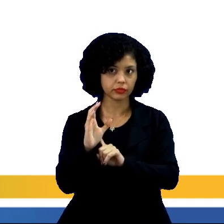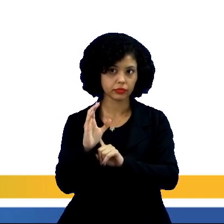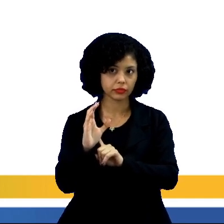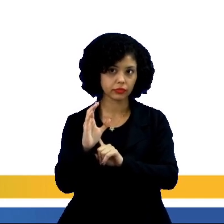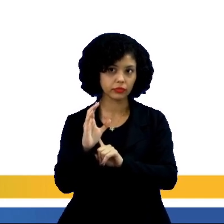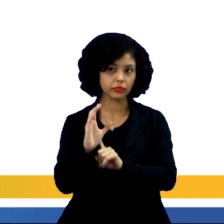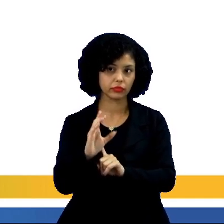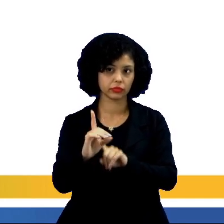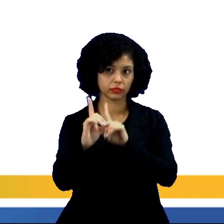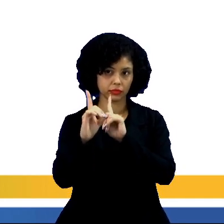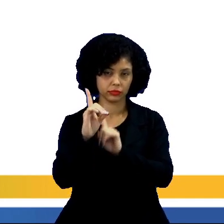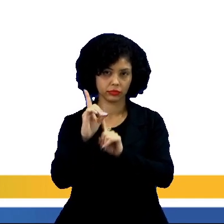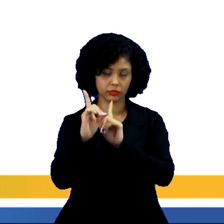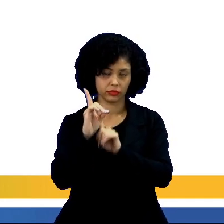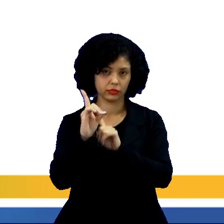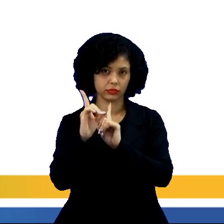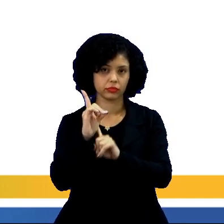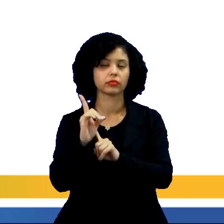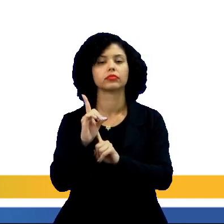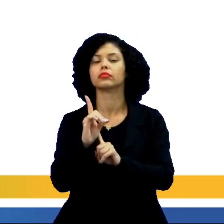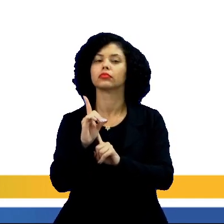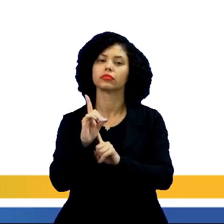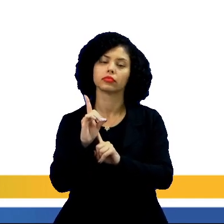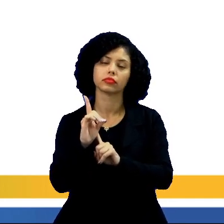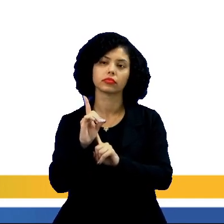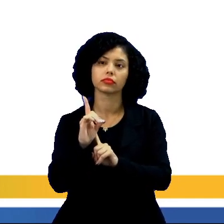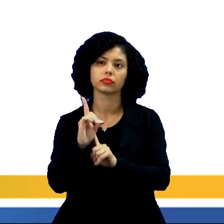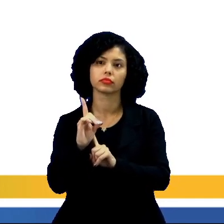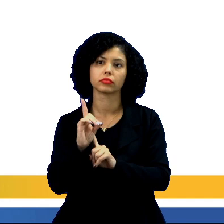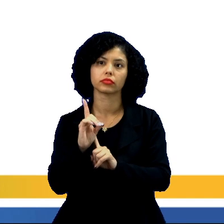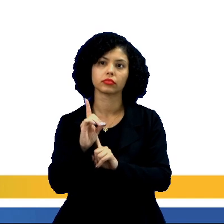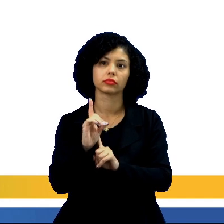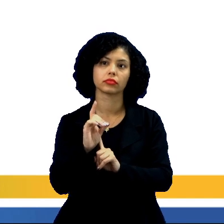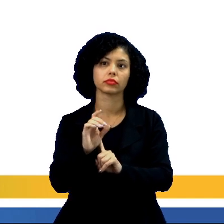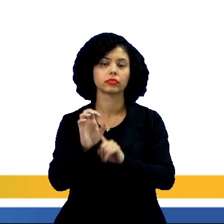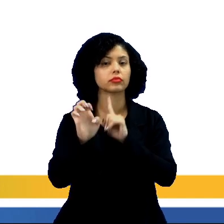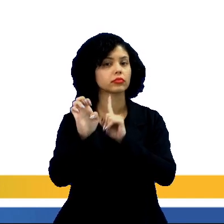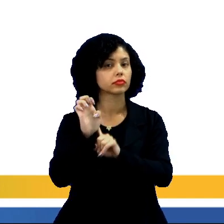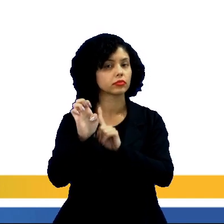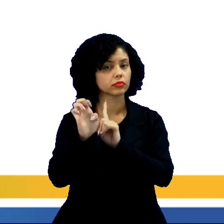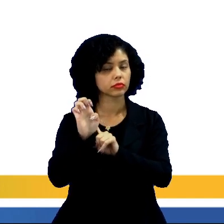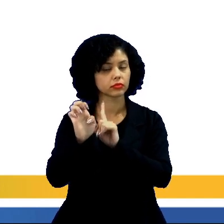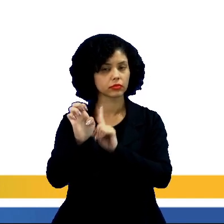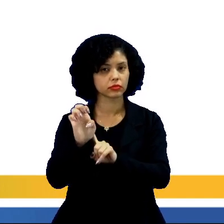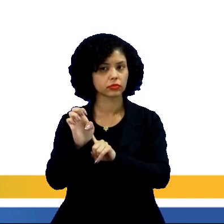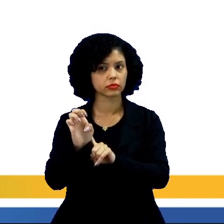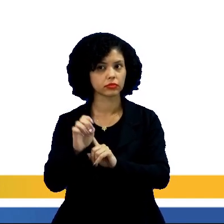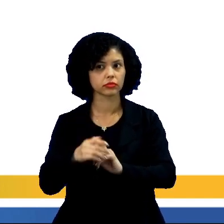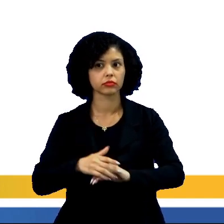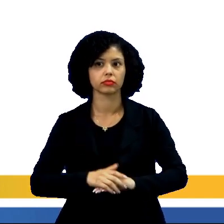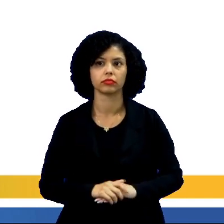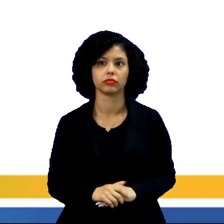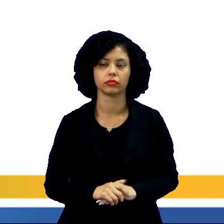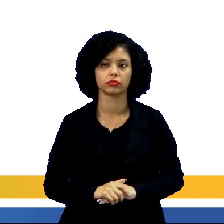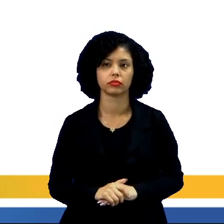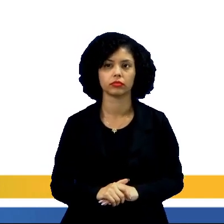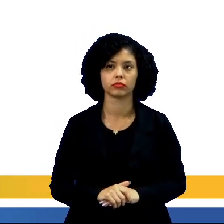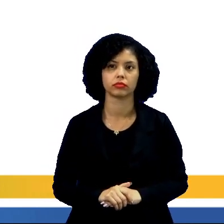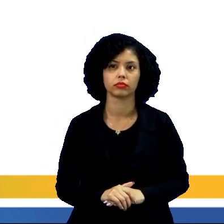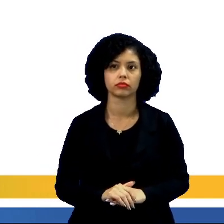C, condensação, alternativa D, evapotranspiração ou alternativa E,